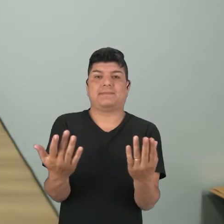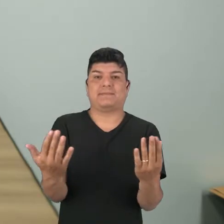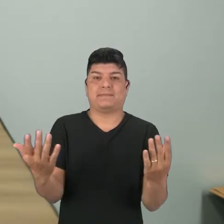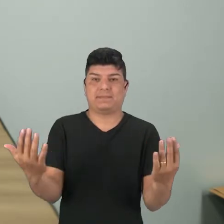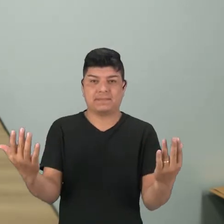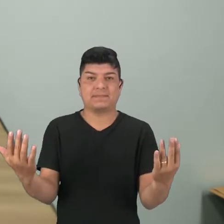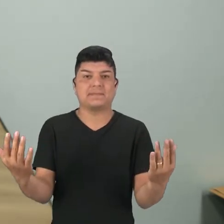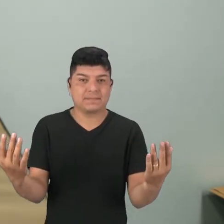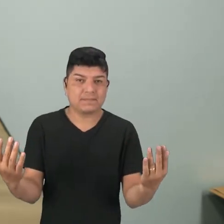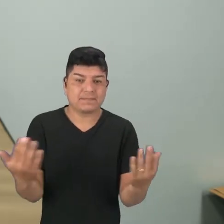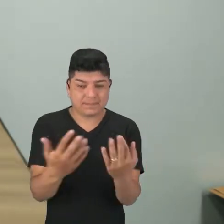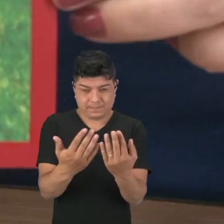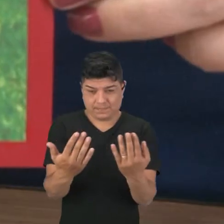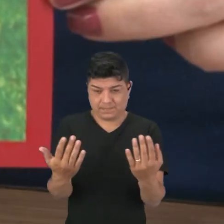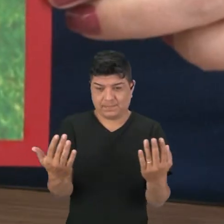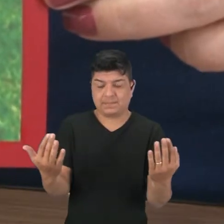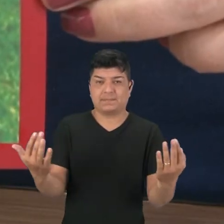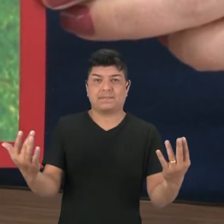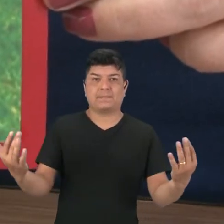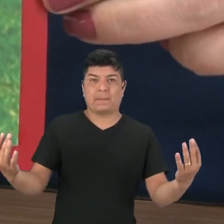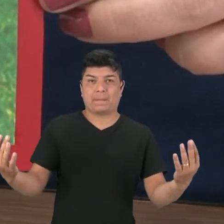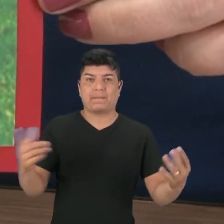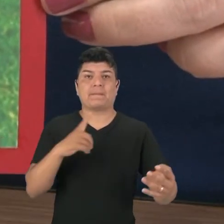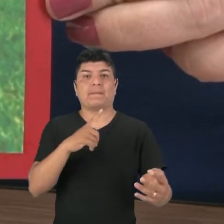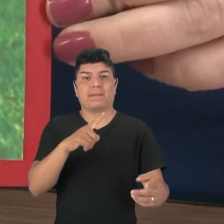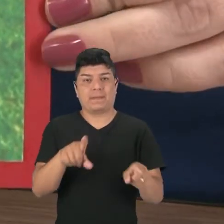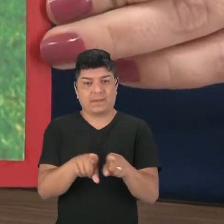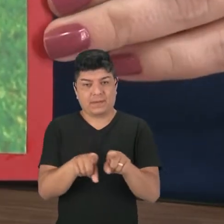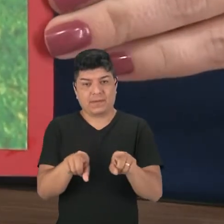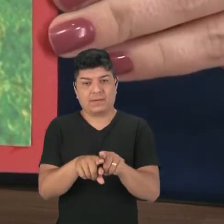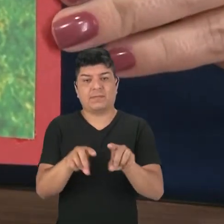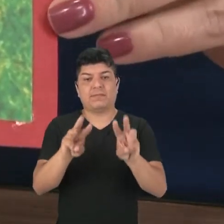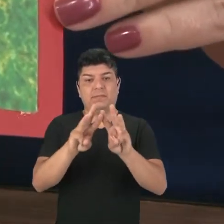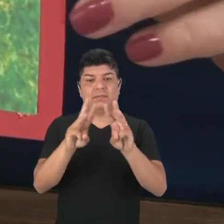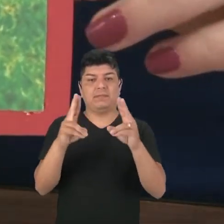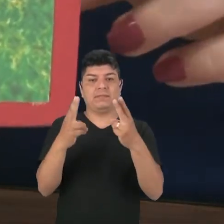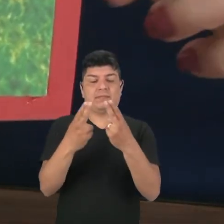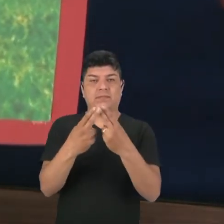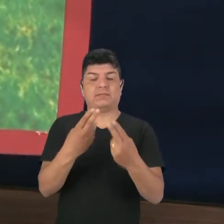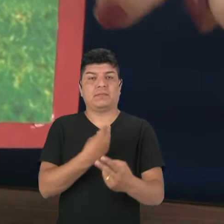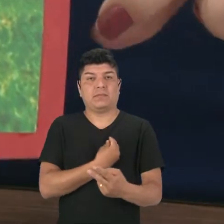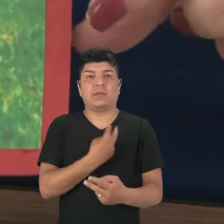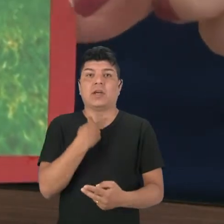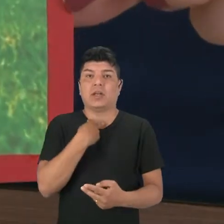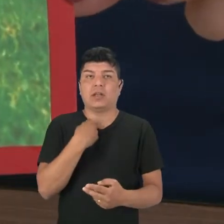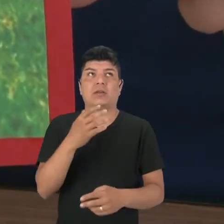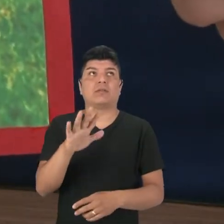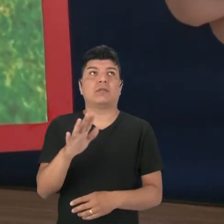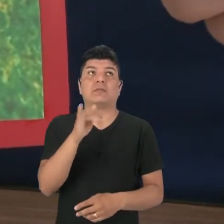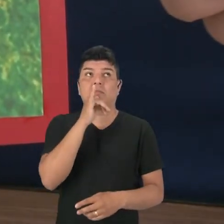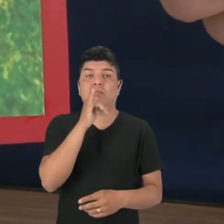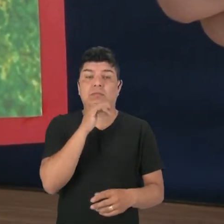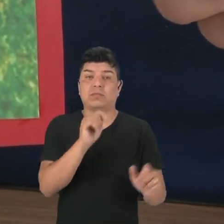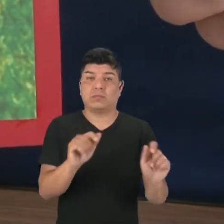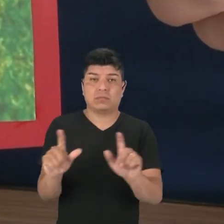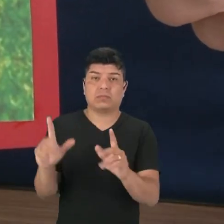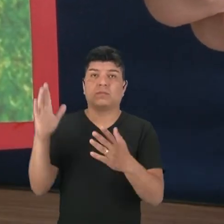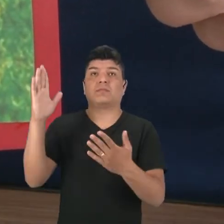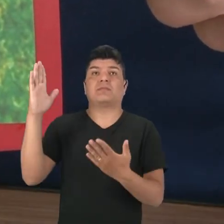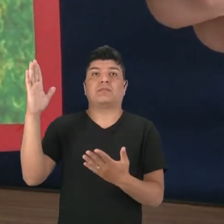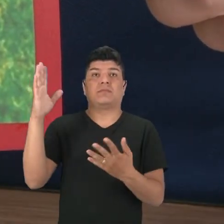né? A grama também é uma matéria. Nós podemos dizer que ela ocupa um lugar, olha só, aqui. Todo